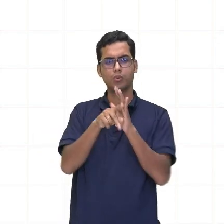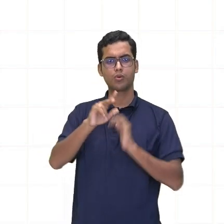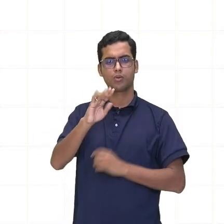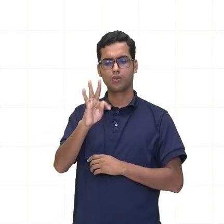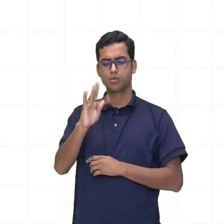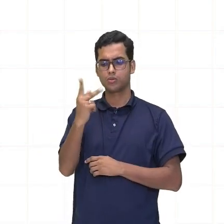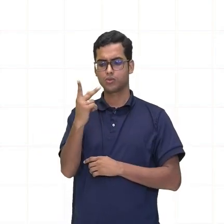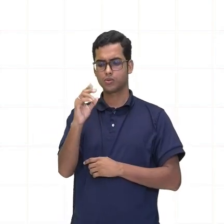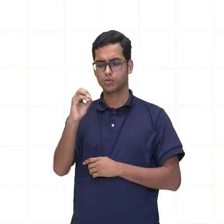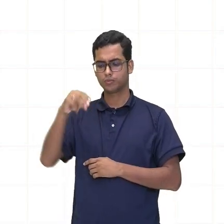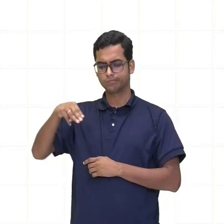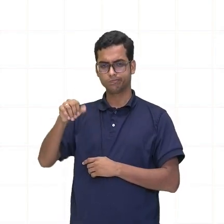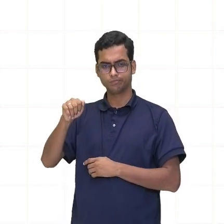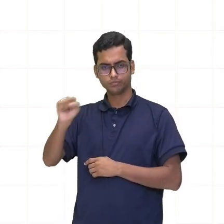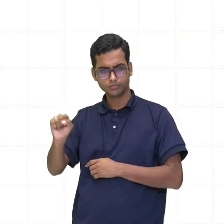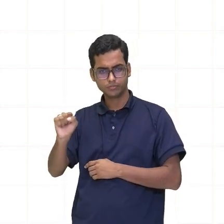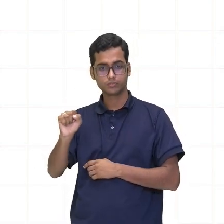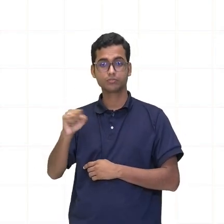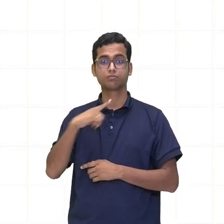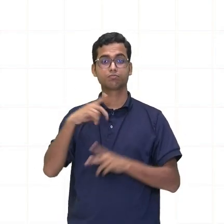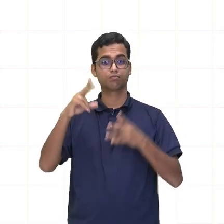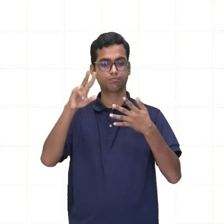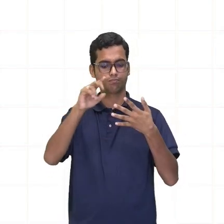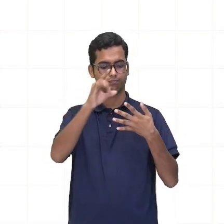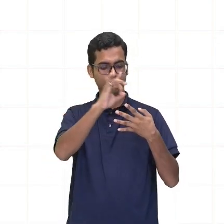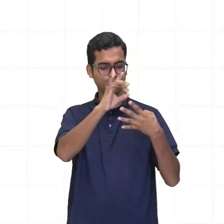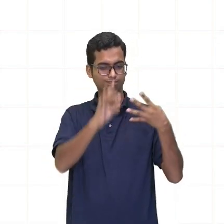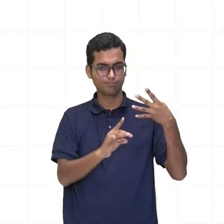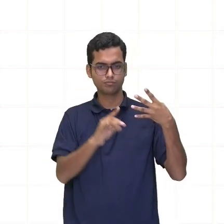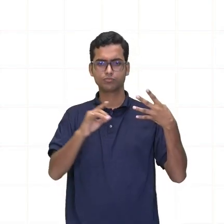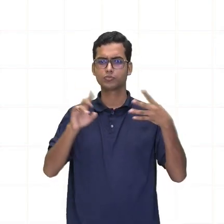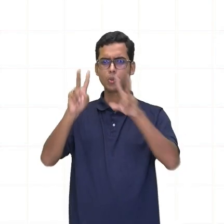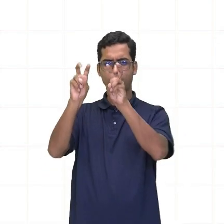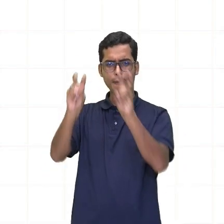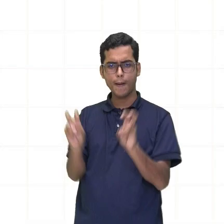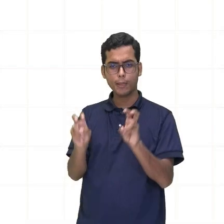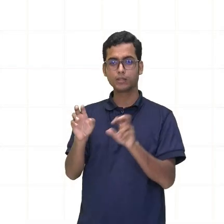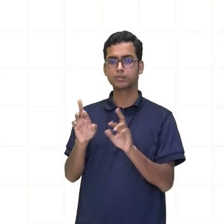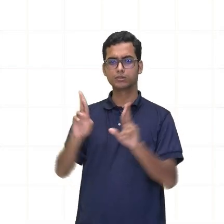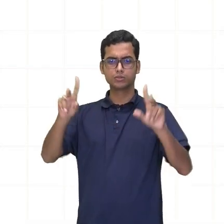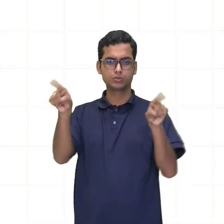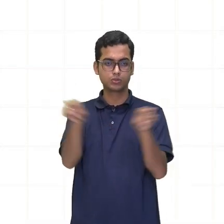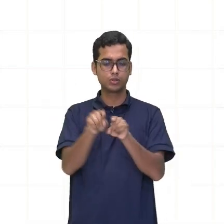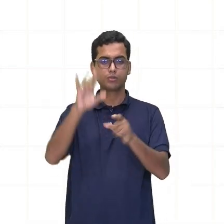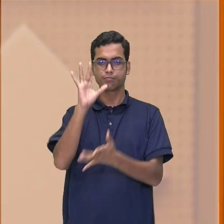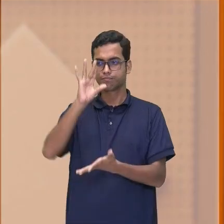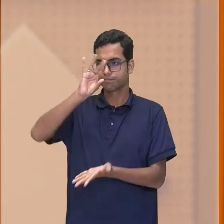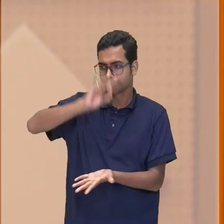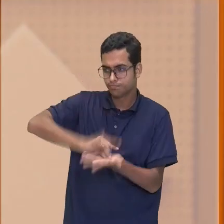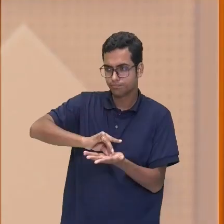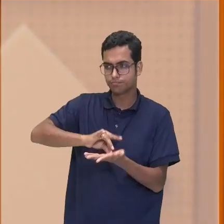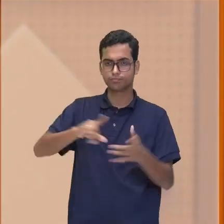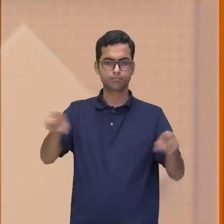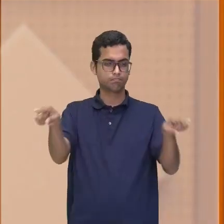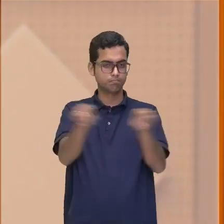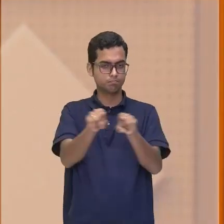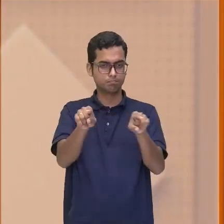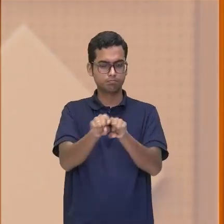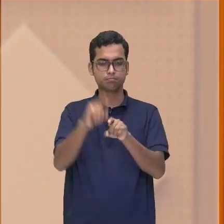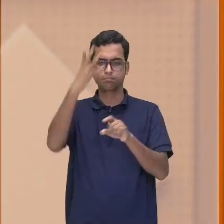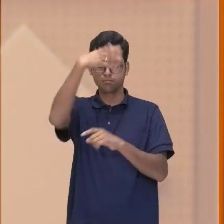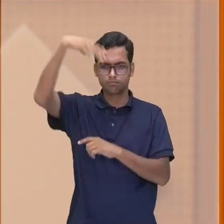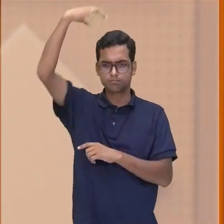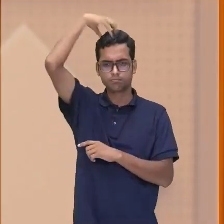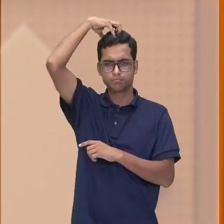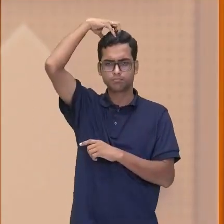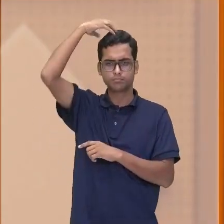vai abordar uma temática diferente para confirmar e legitimar o poder do rei. Lembre que nós